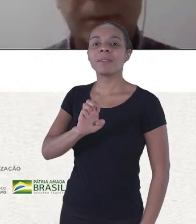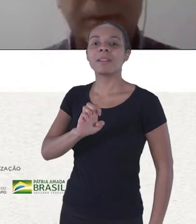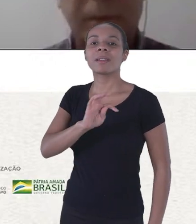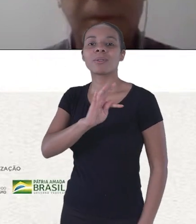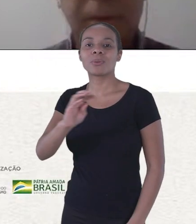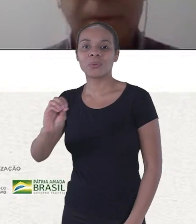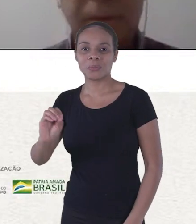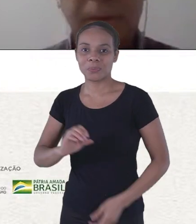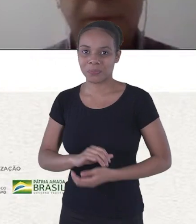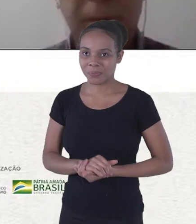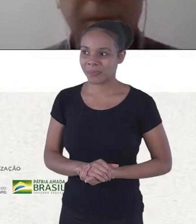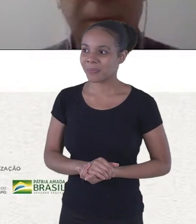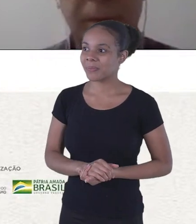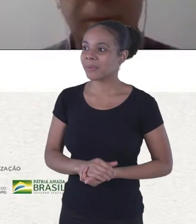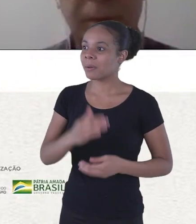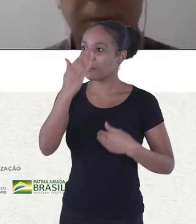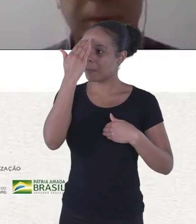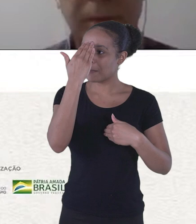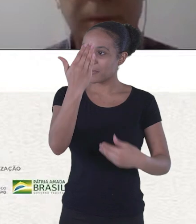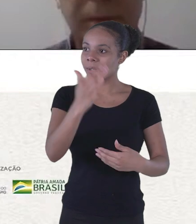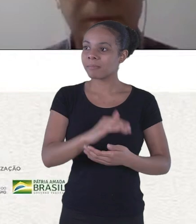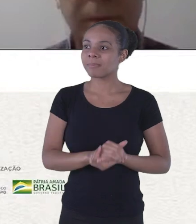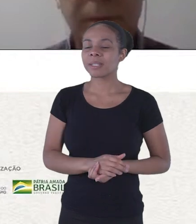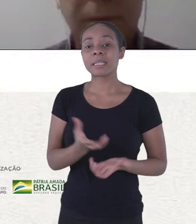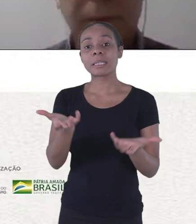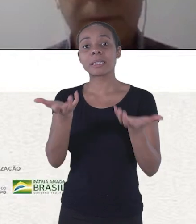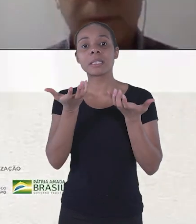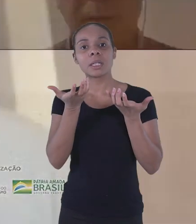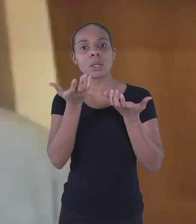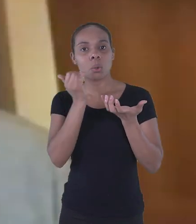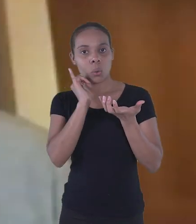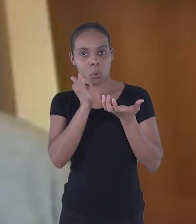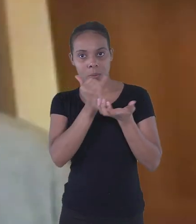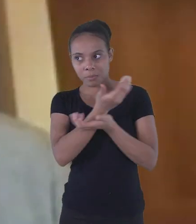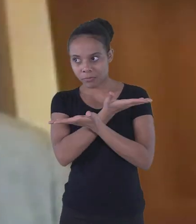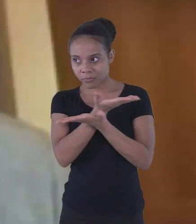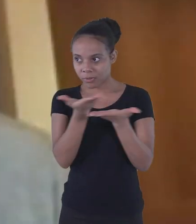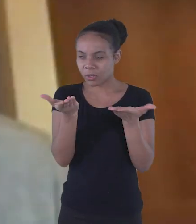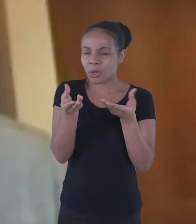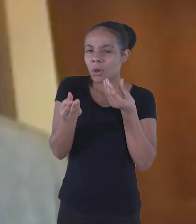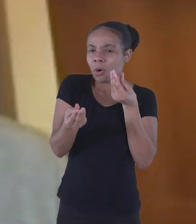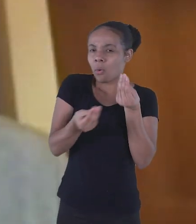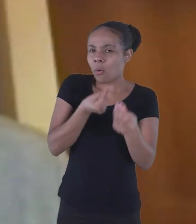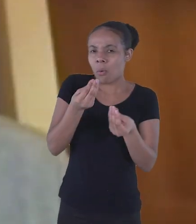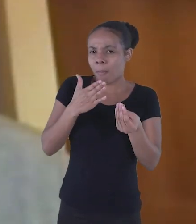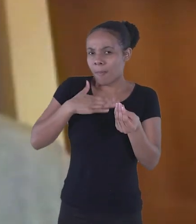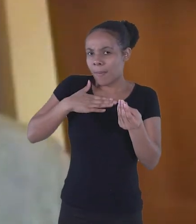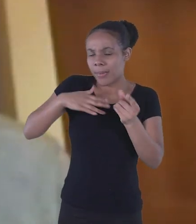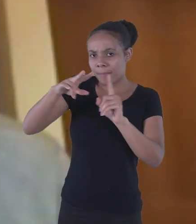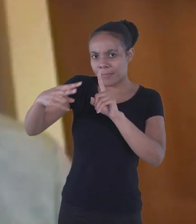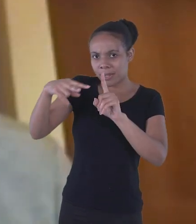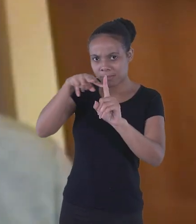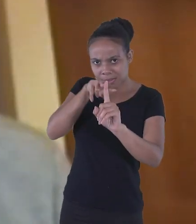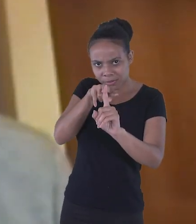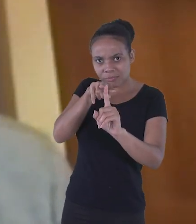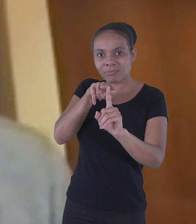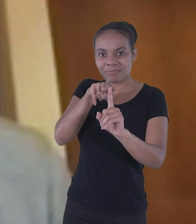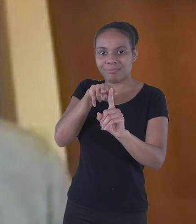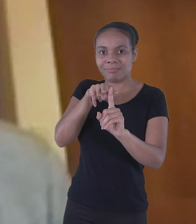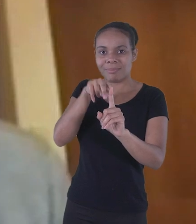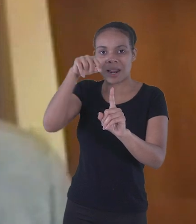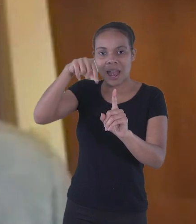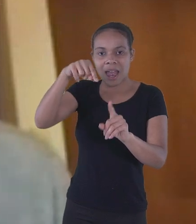queria contar como eu enxergo esse tipo de relação que vai formando